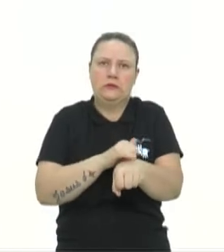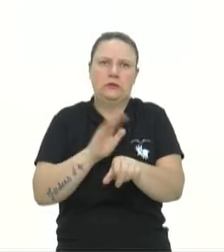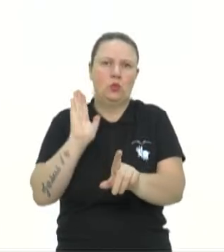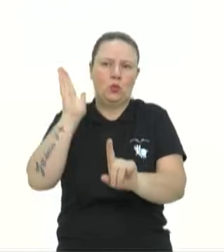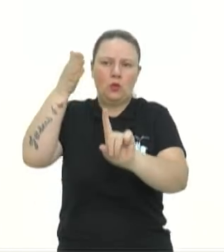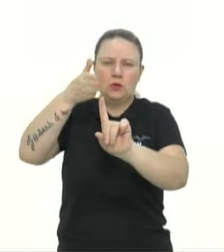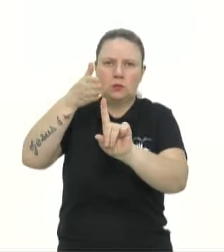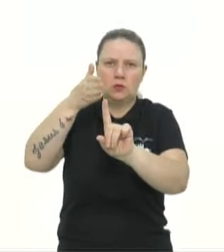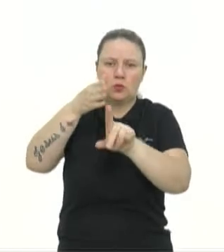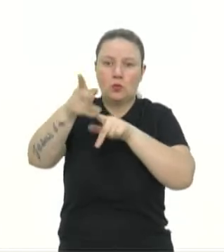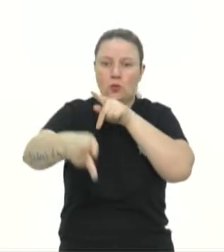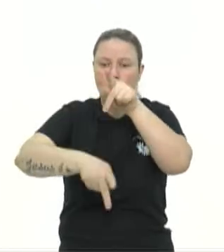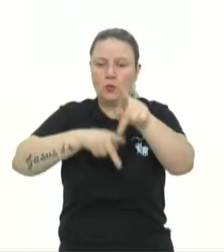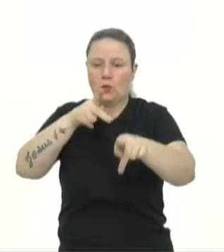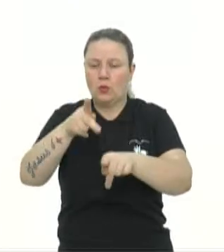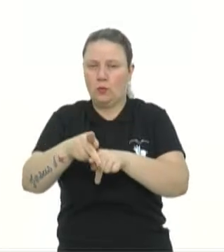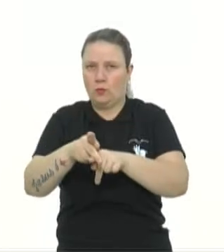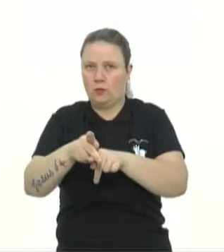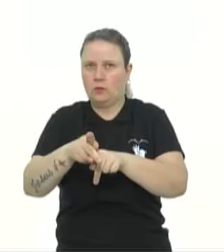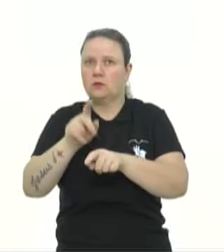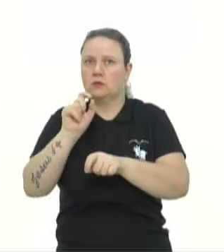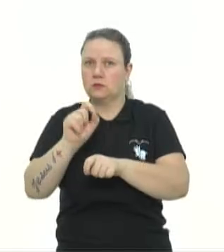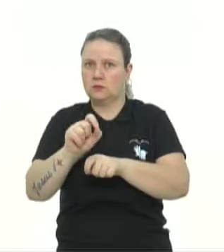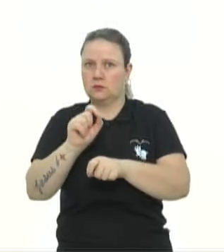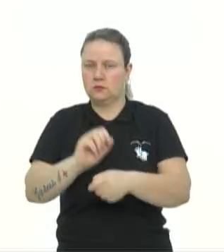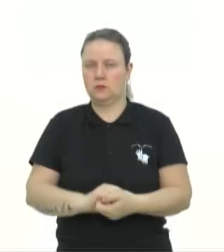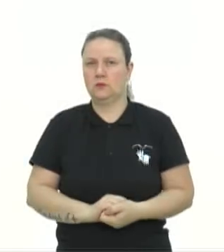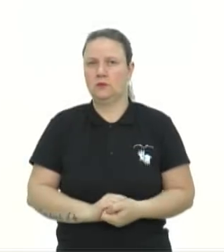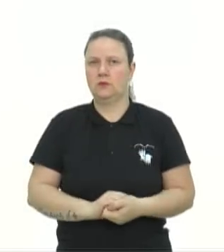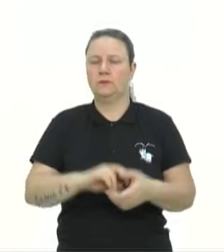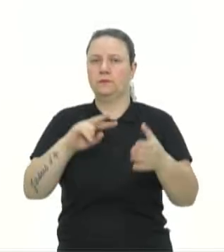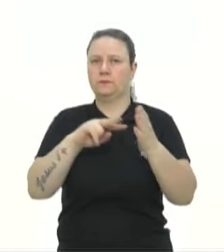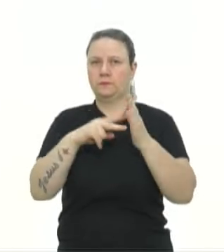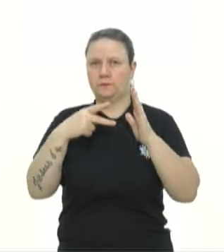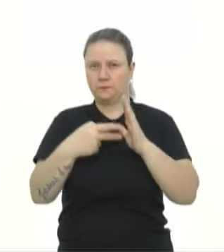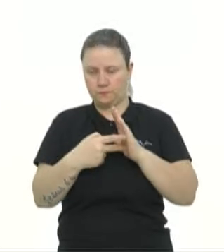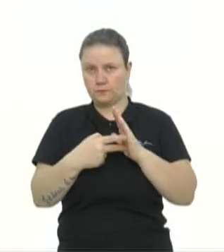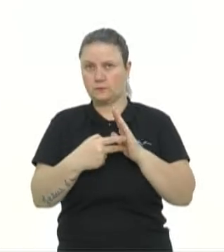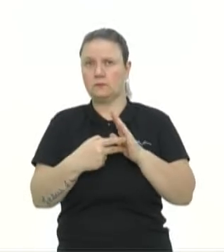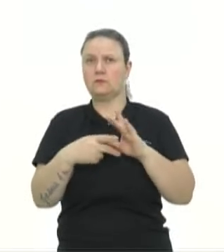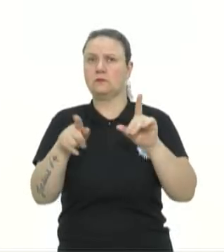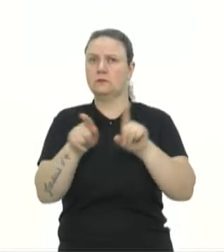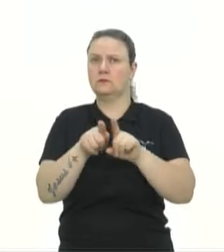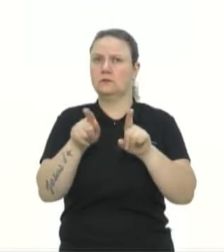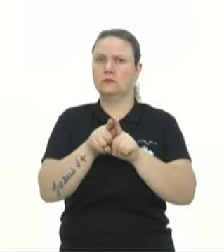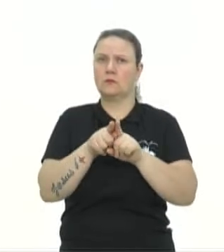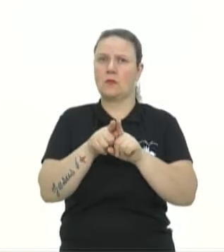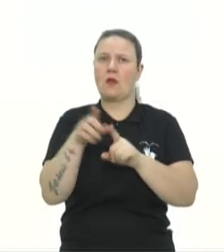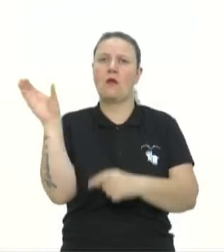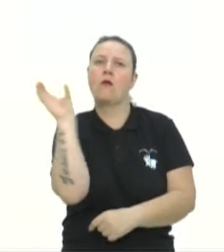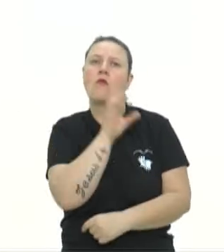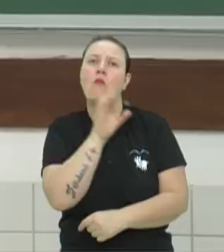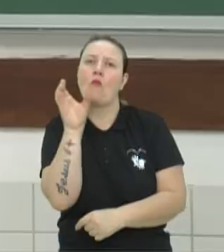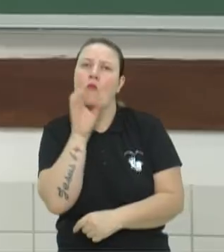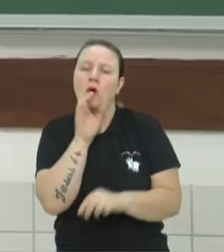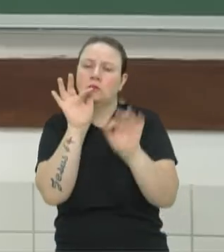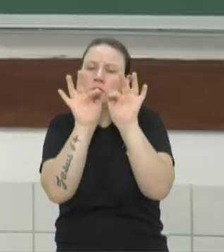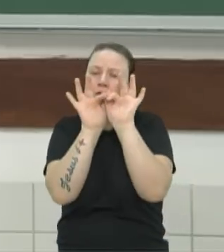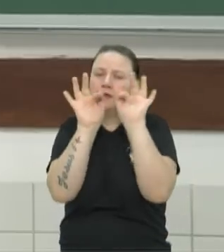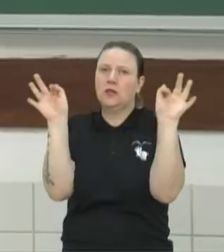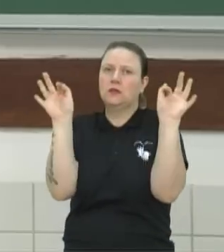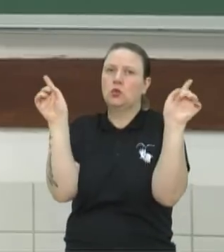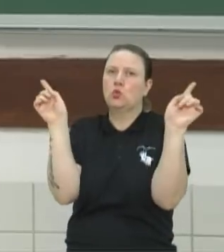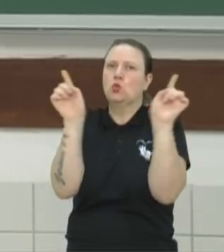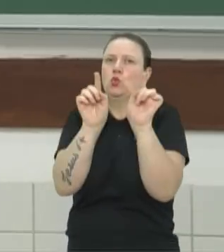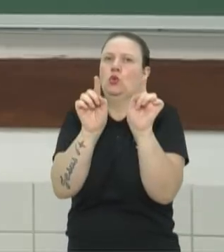força reside tanto em sua forma quanto em seu sentido. Através dessa brevidade, ou seja, por ele ser